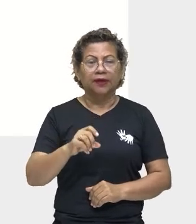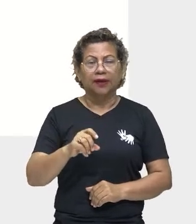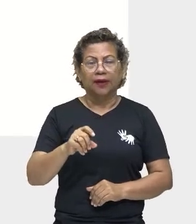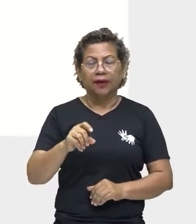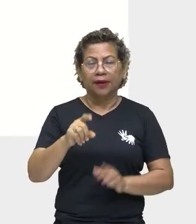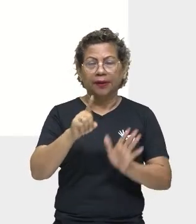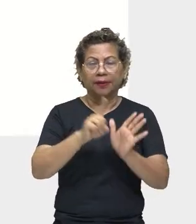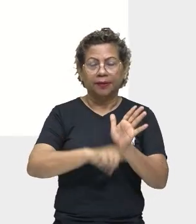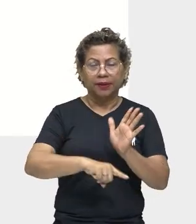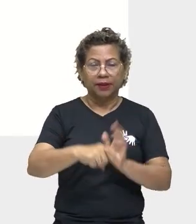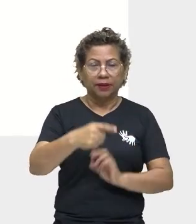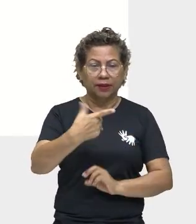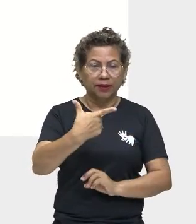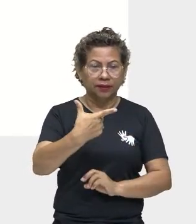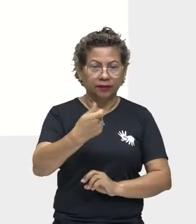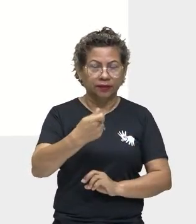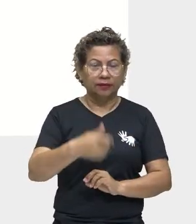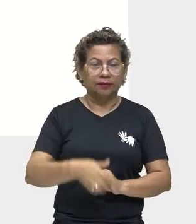menos 20.